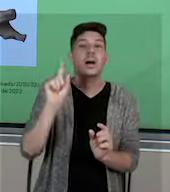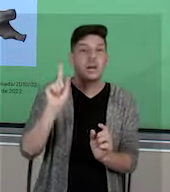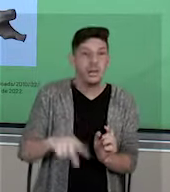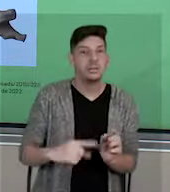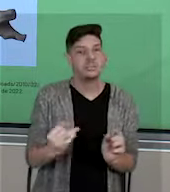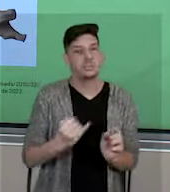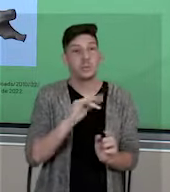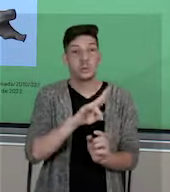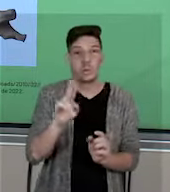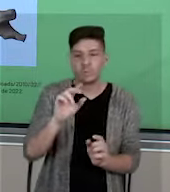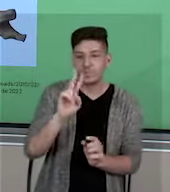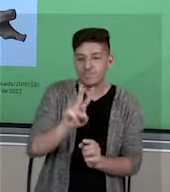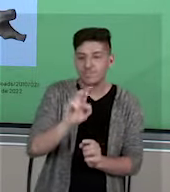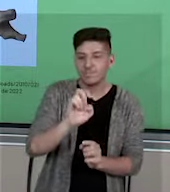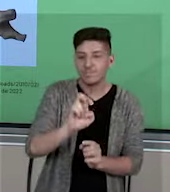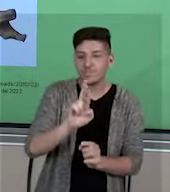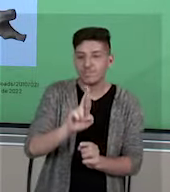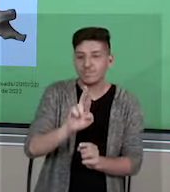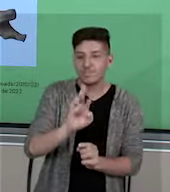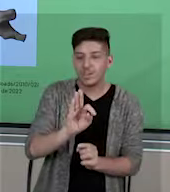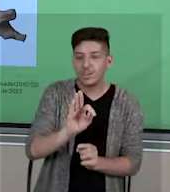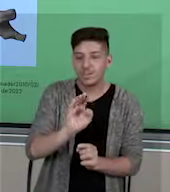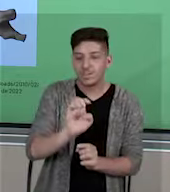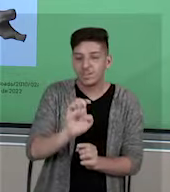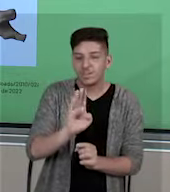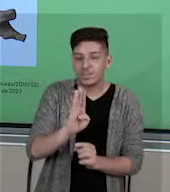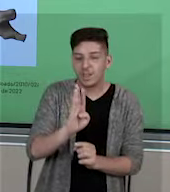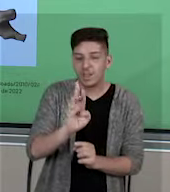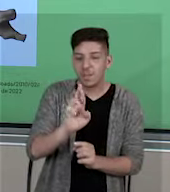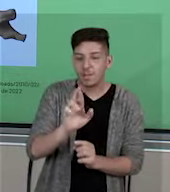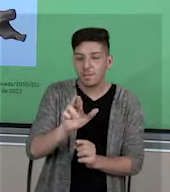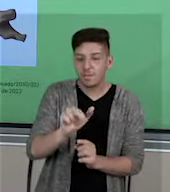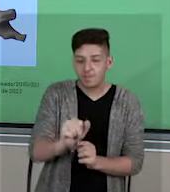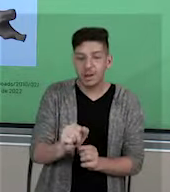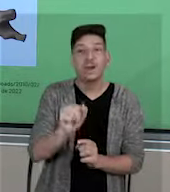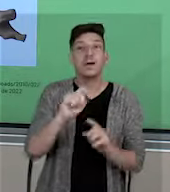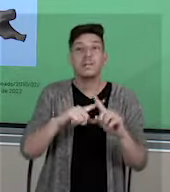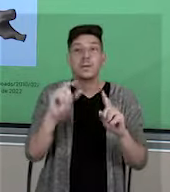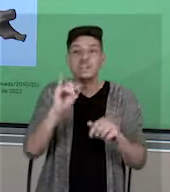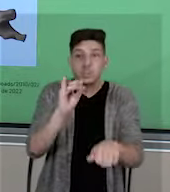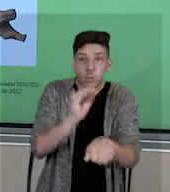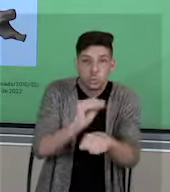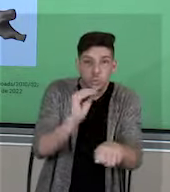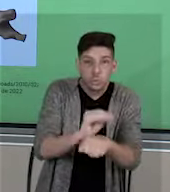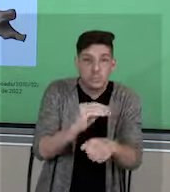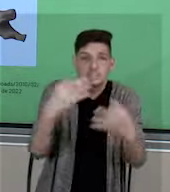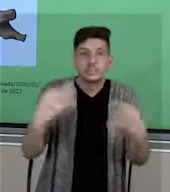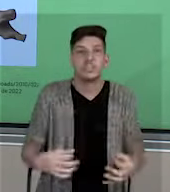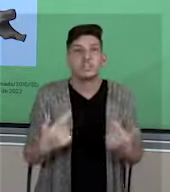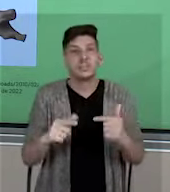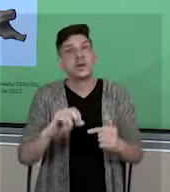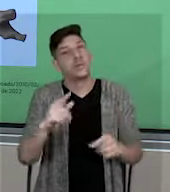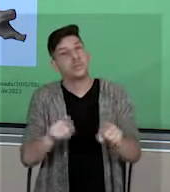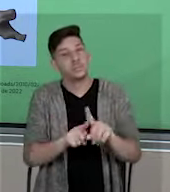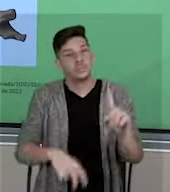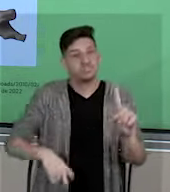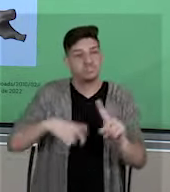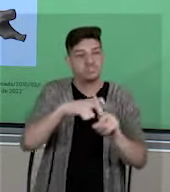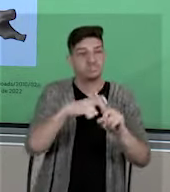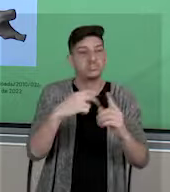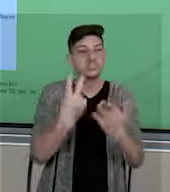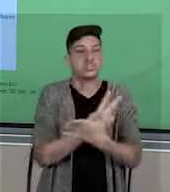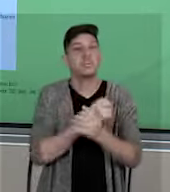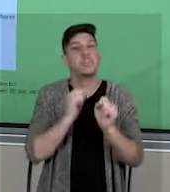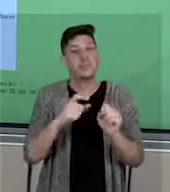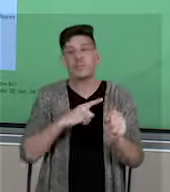para permitir mobilidade, mas se a gente não cuida delas de forma adequada, né, se a gente pode, né, também sofrer um acidente, a gente pode ter a